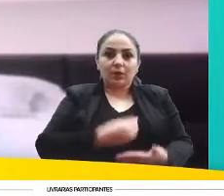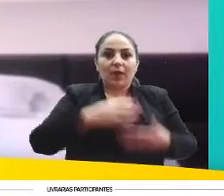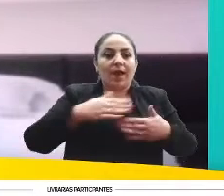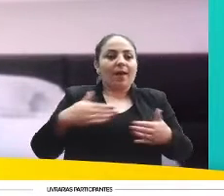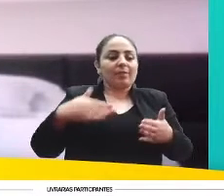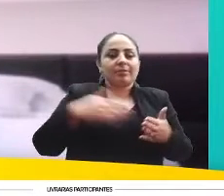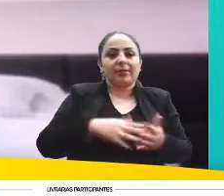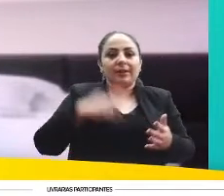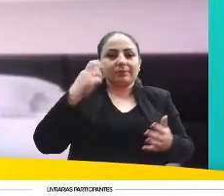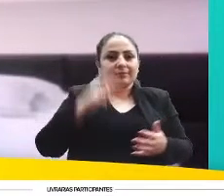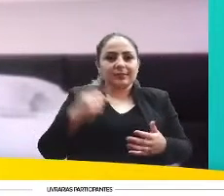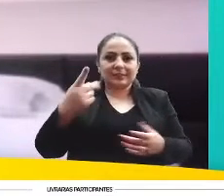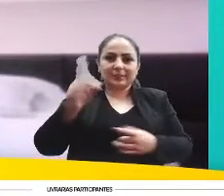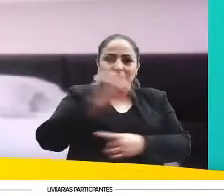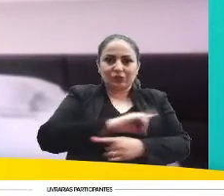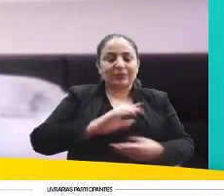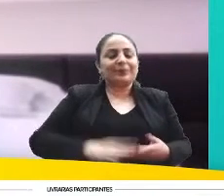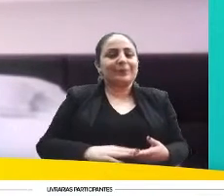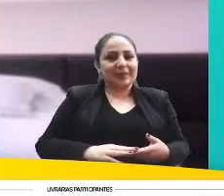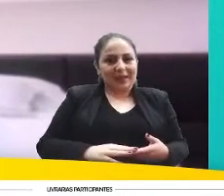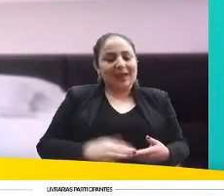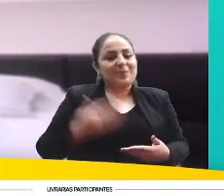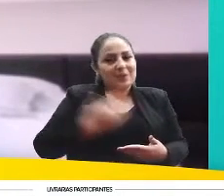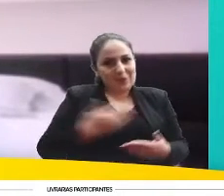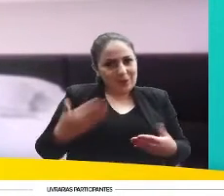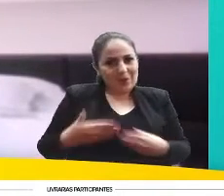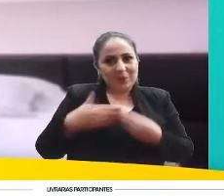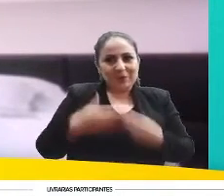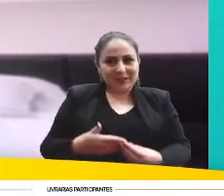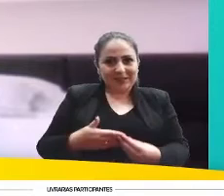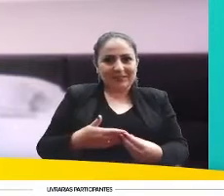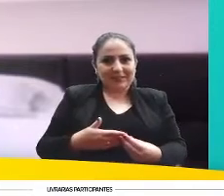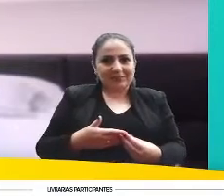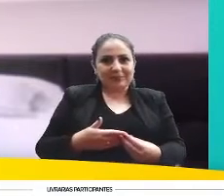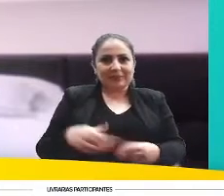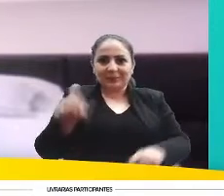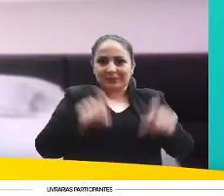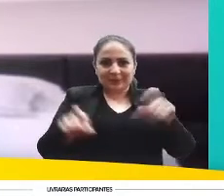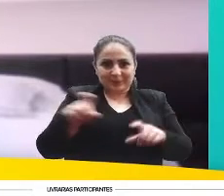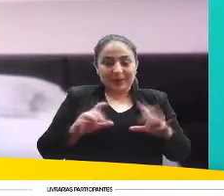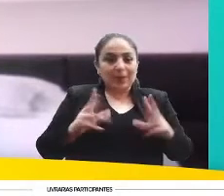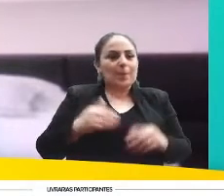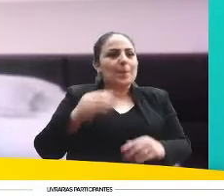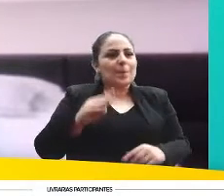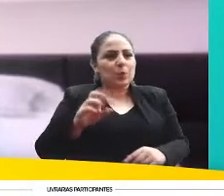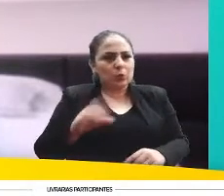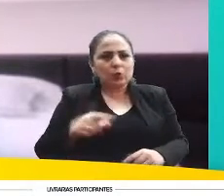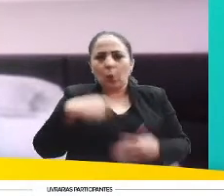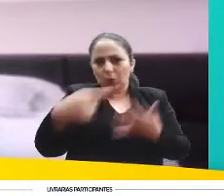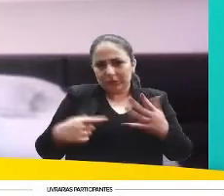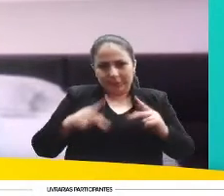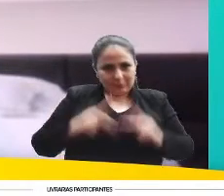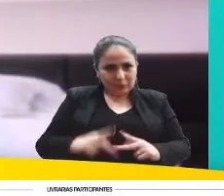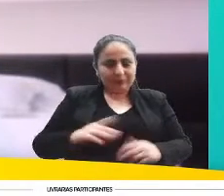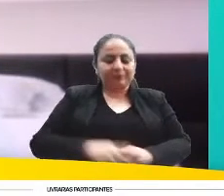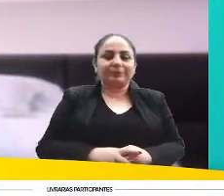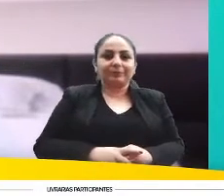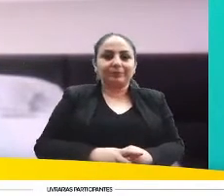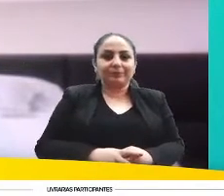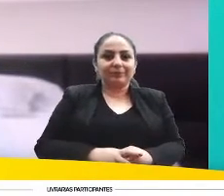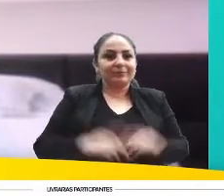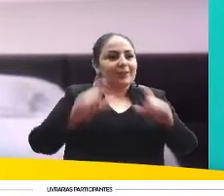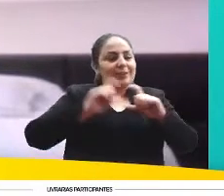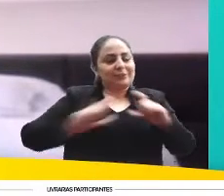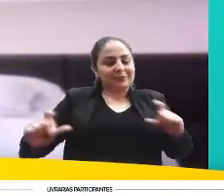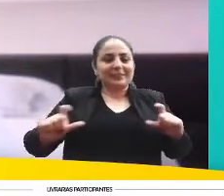até ver nascer esse dia. Então, amigos que estão nos acompanhando pela Rede Mundial de Computadores, Bruno e demais pessoas, fica a